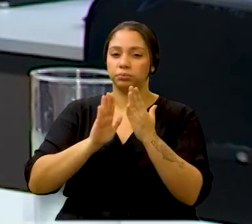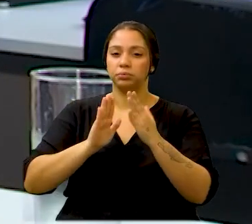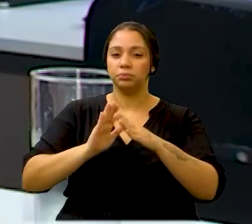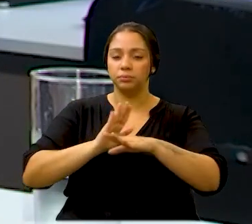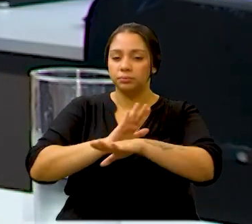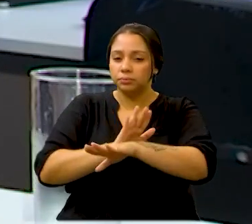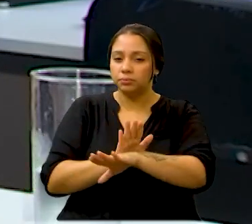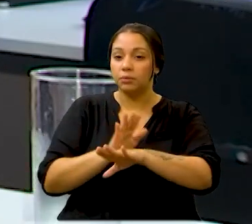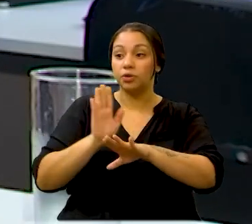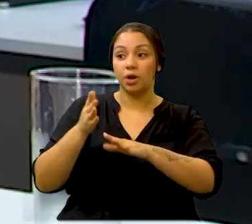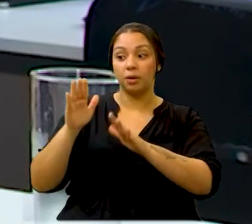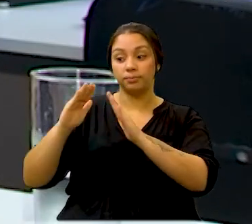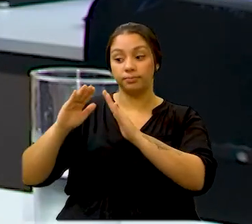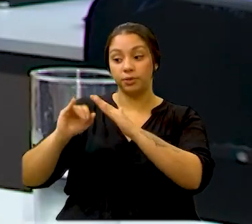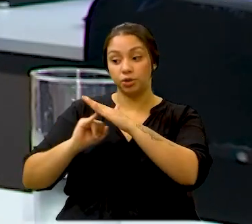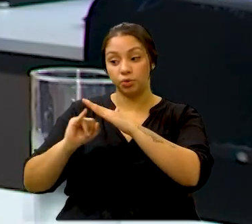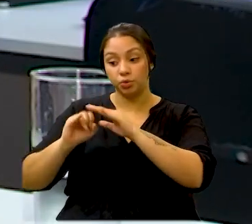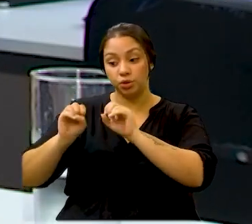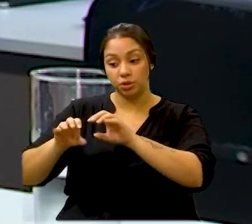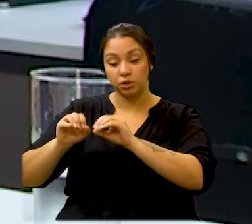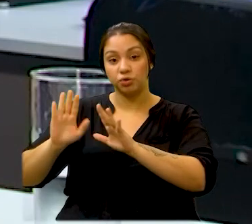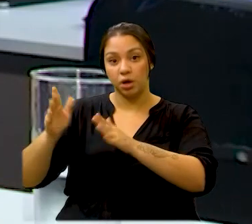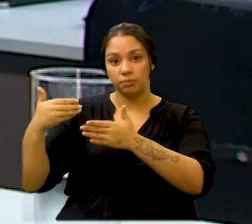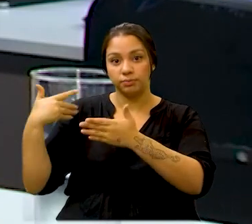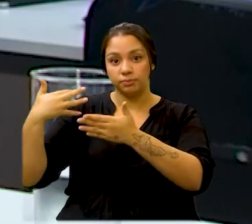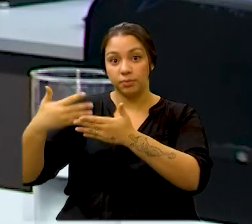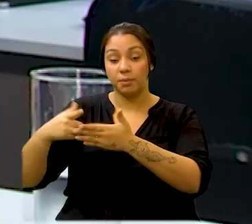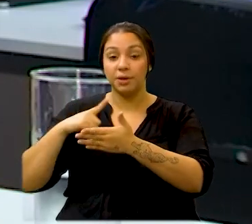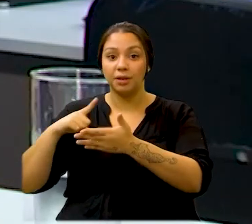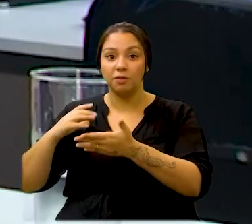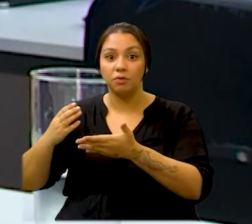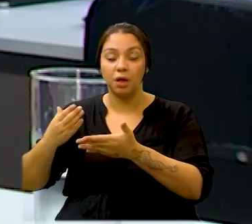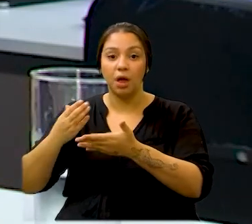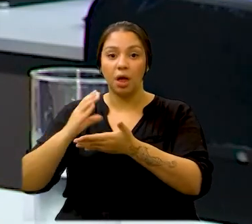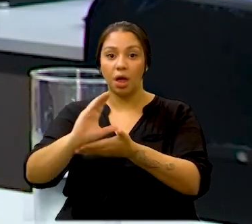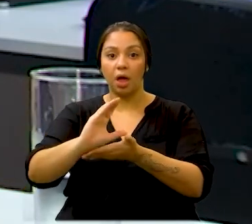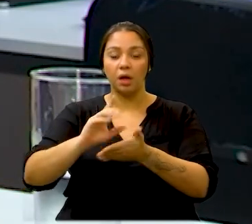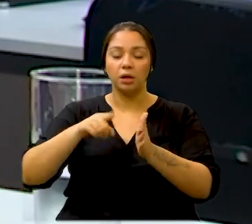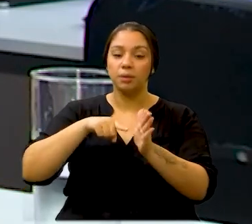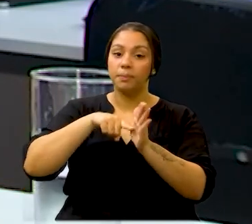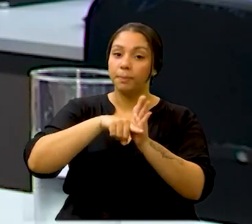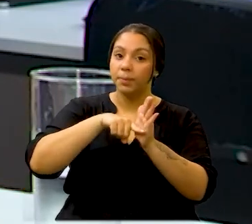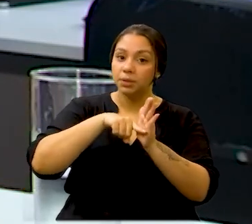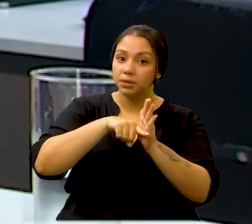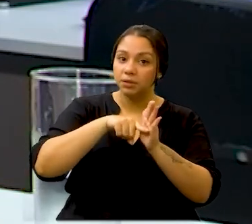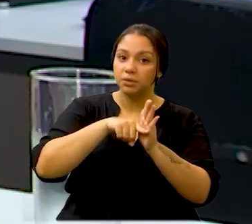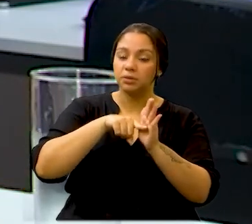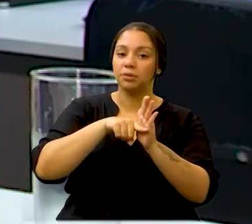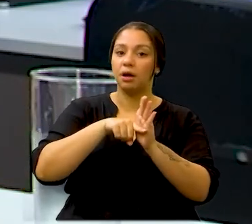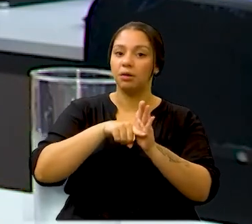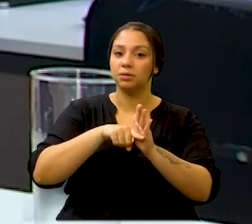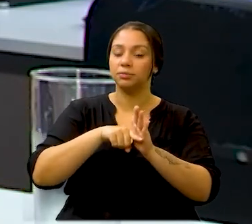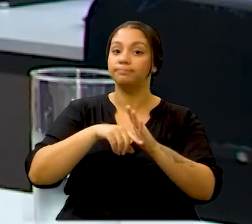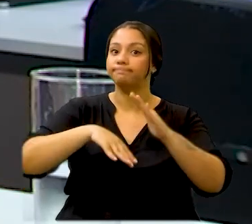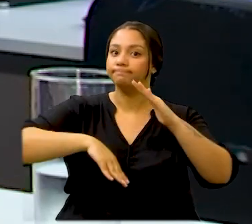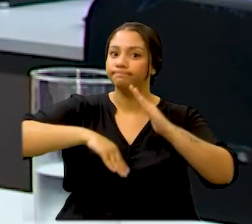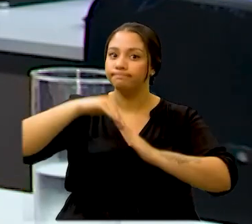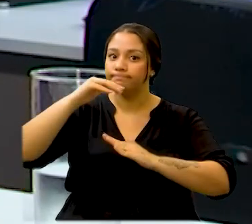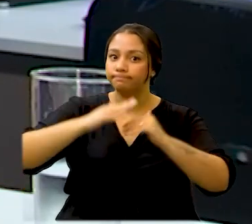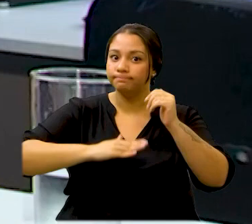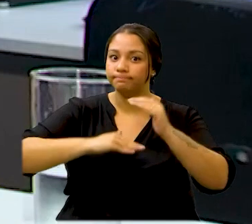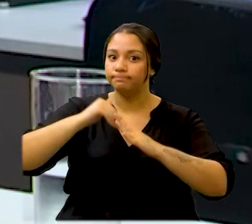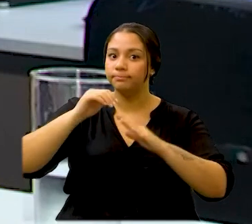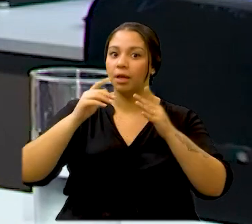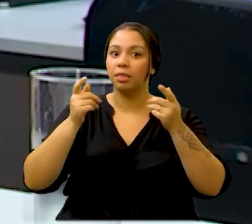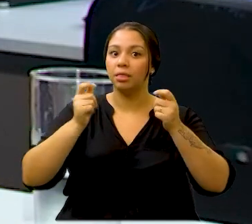que é algo que essa instituição já faz há bastante tempo, mas dessa vez eles investiram em pesquisas, né, pesquisas